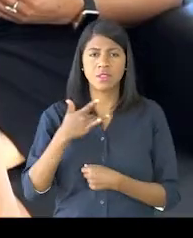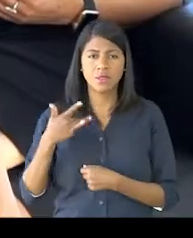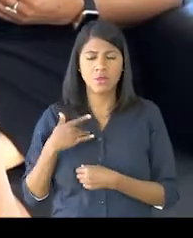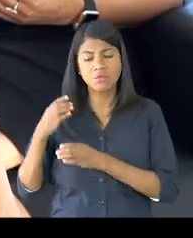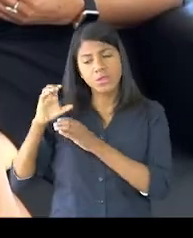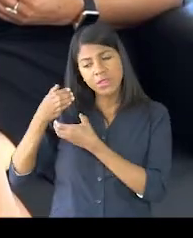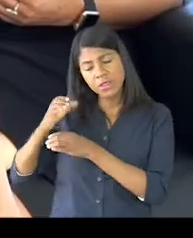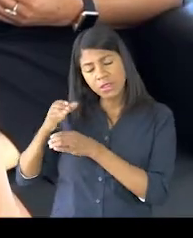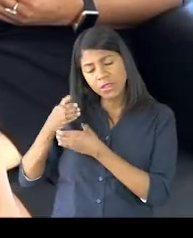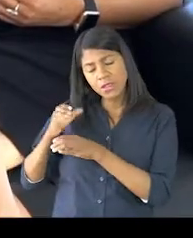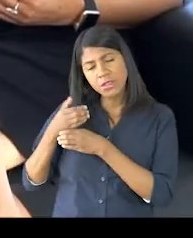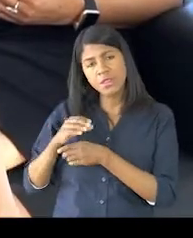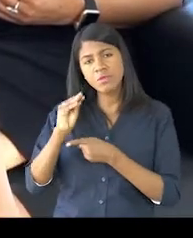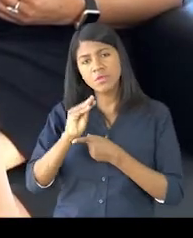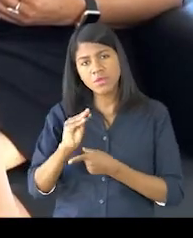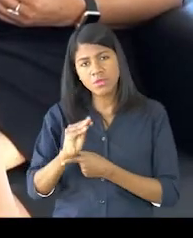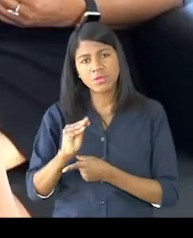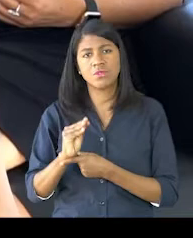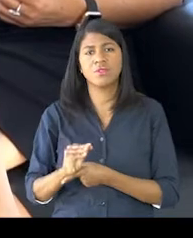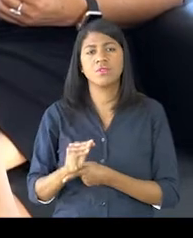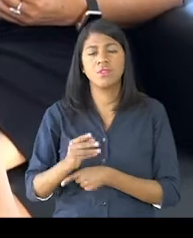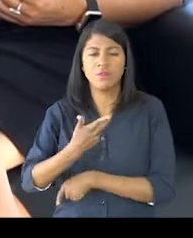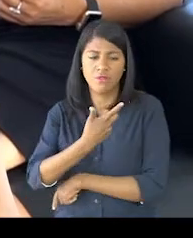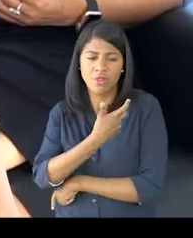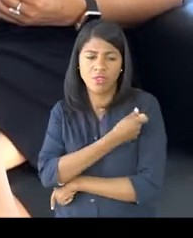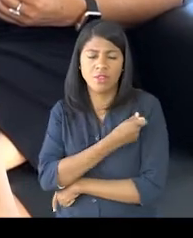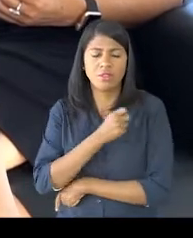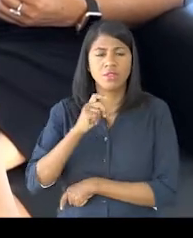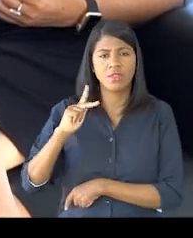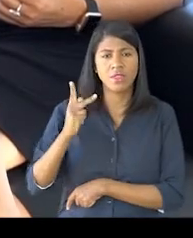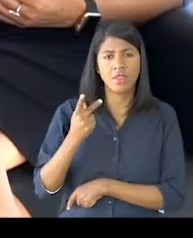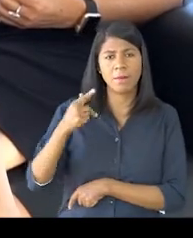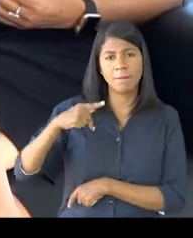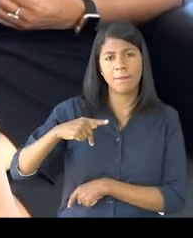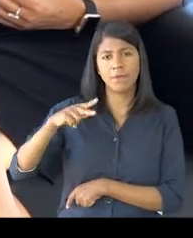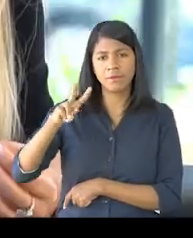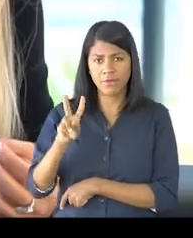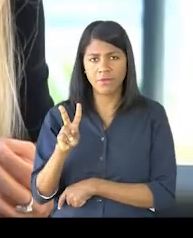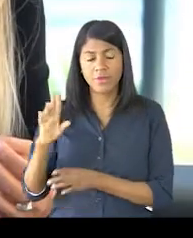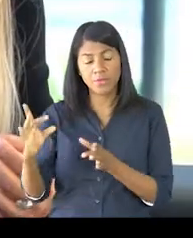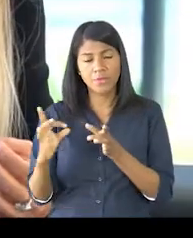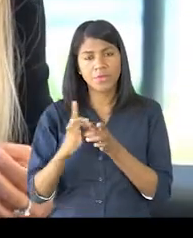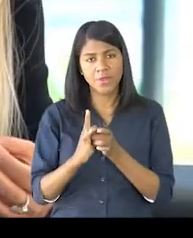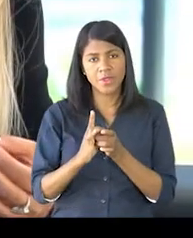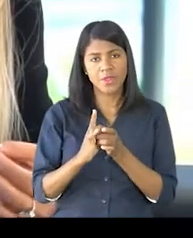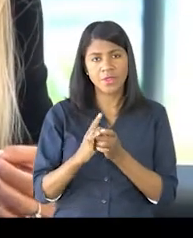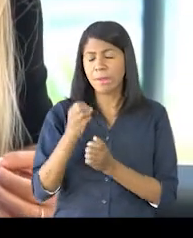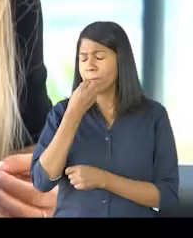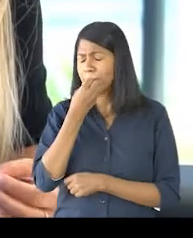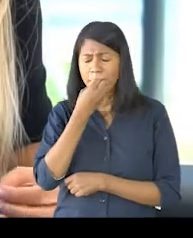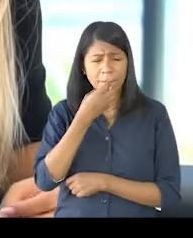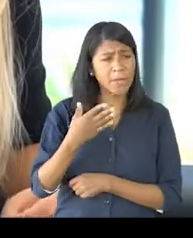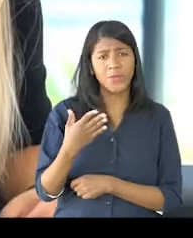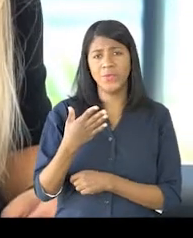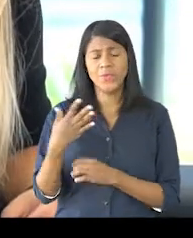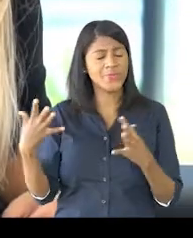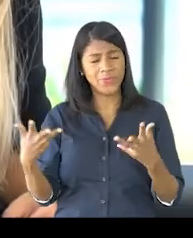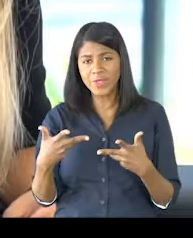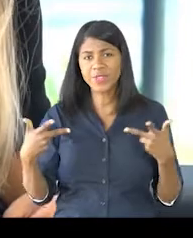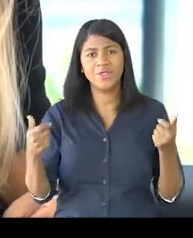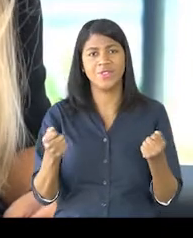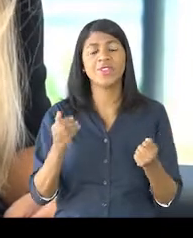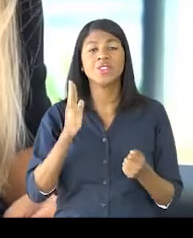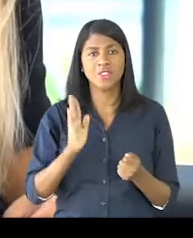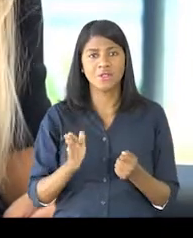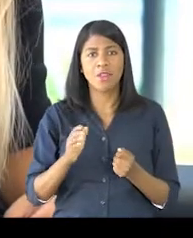em situação de risco de morte. Então, é encaminhado para nós, através da Delegacia da Mulher, das